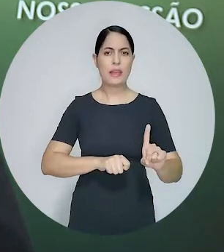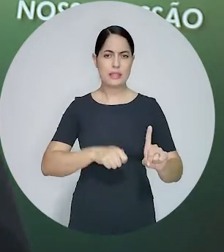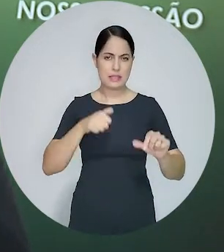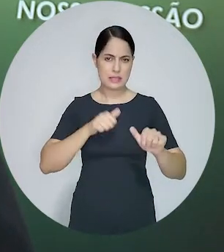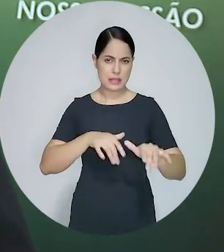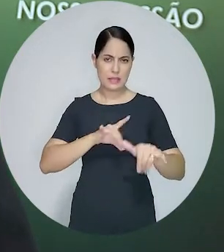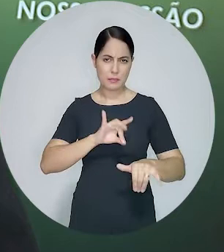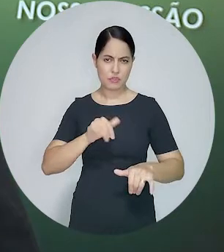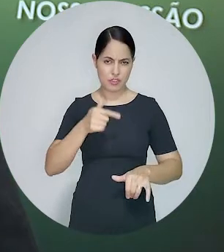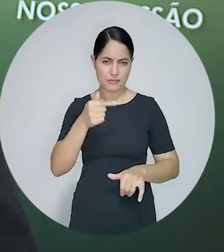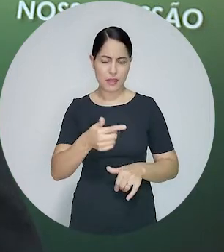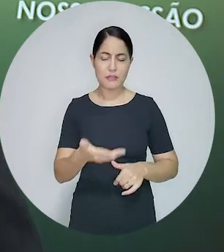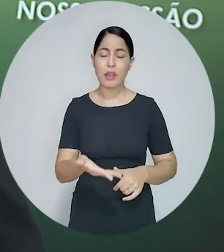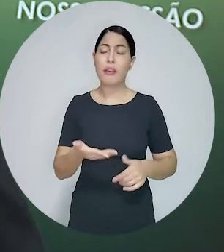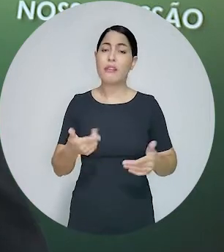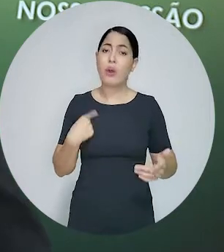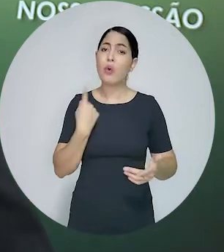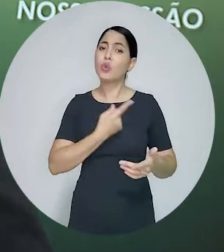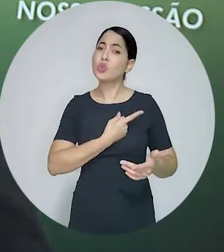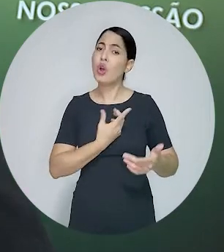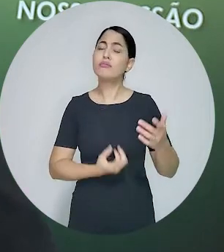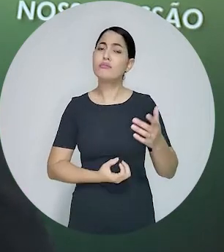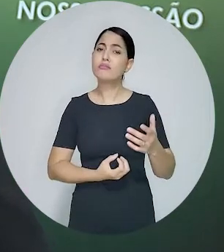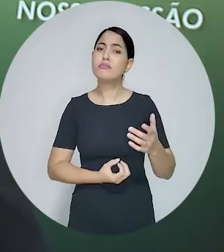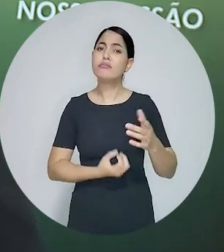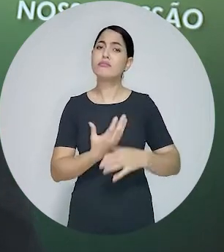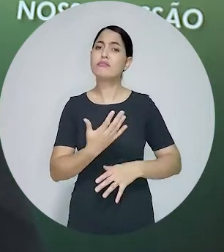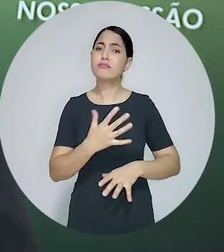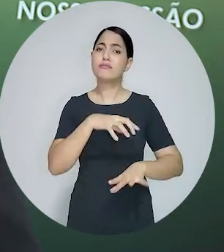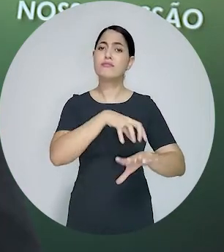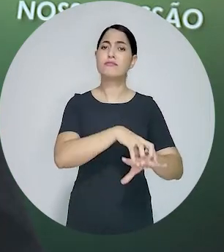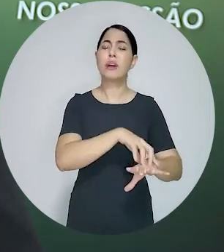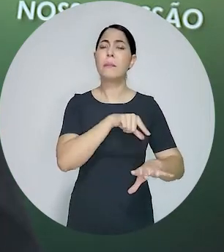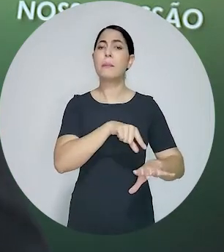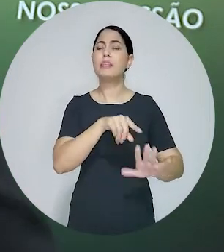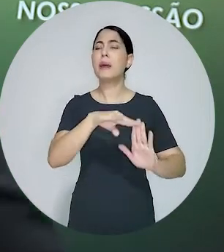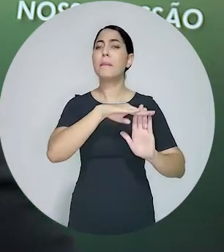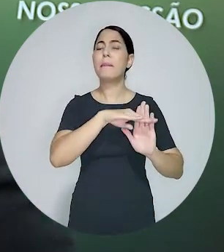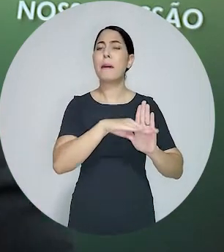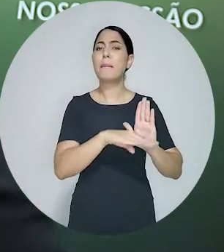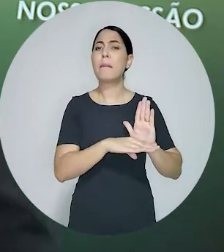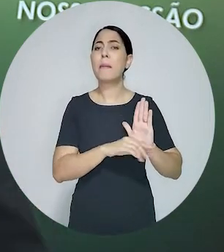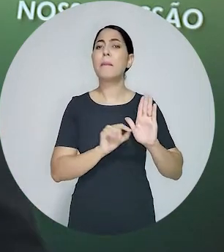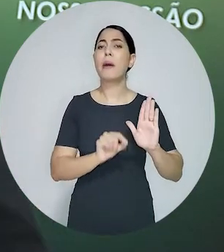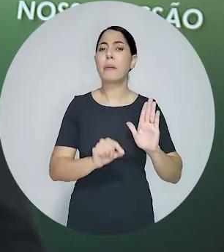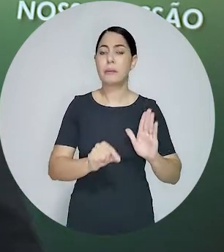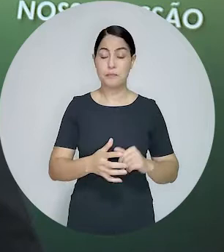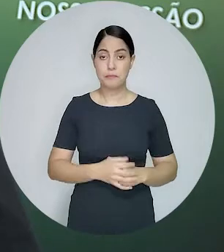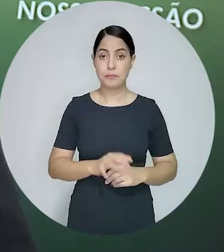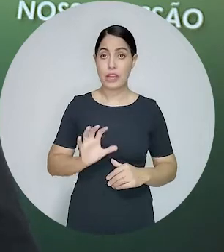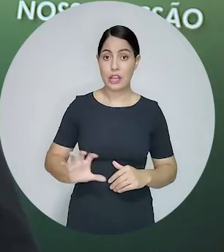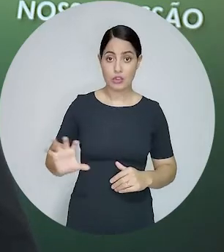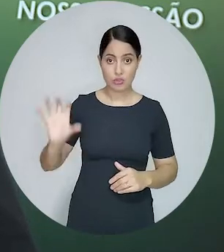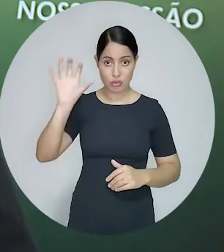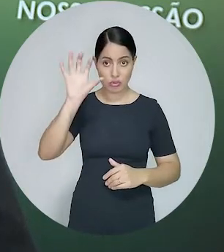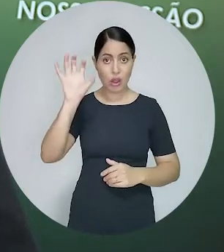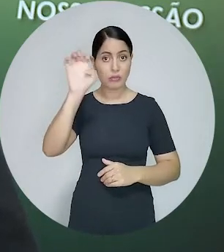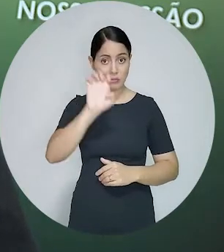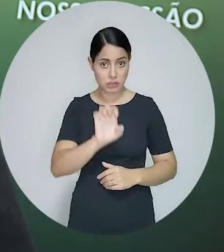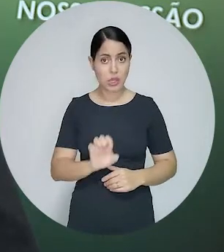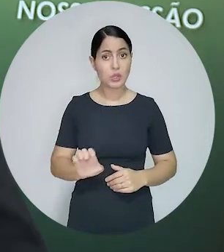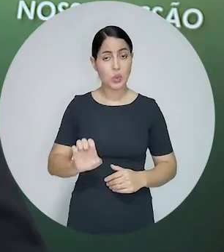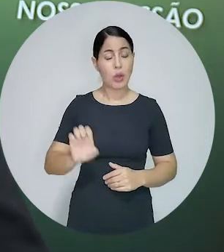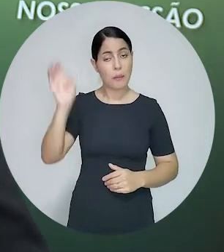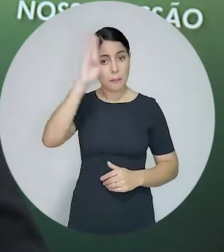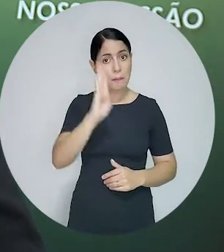bem recente, e que tem uma pauta voltada não só regional ou estadual, mas sim para o Brasil.